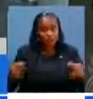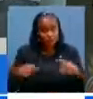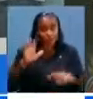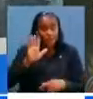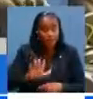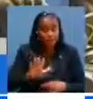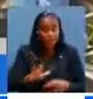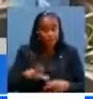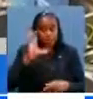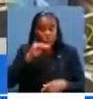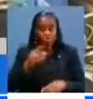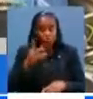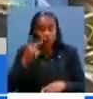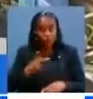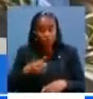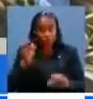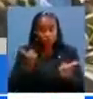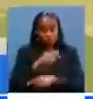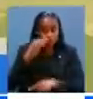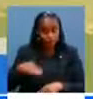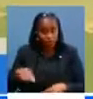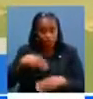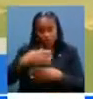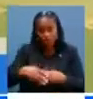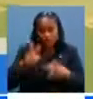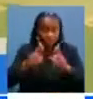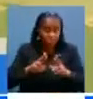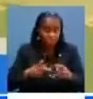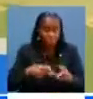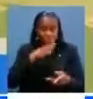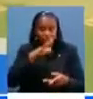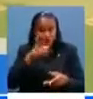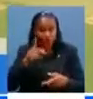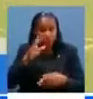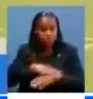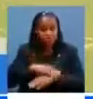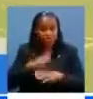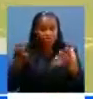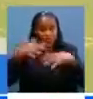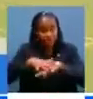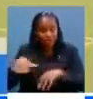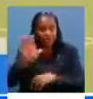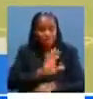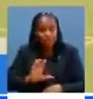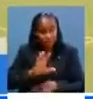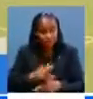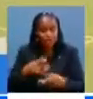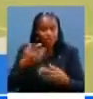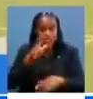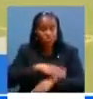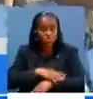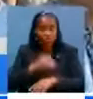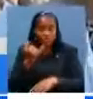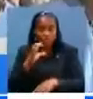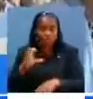de Violência contra Crianças ultrapassou as expectativas, conforme a coordenadora da Rede Nacional e a representante do ICA, e já